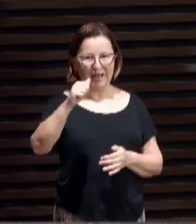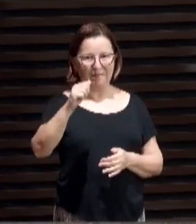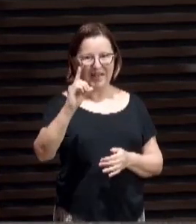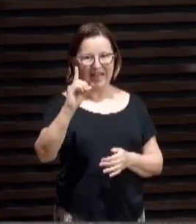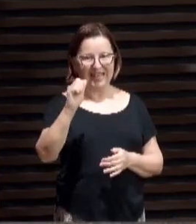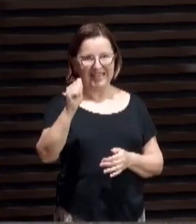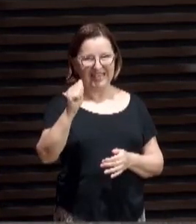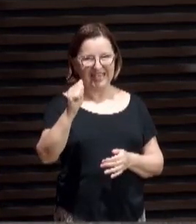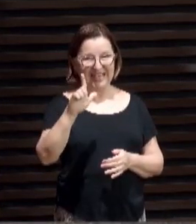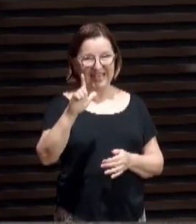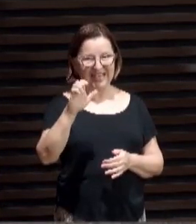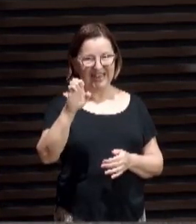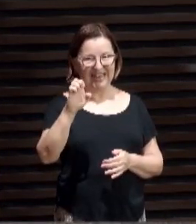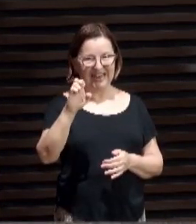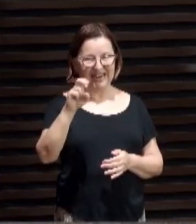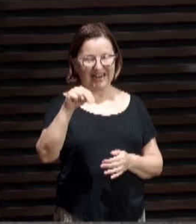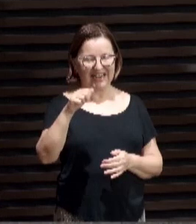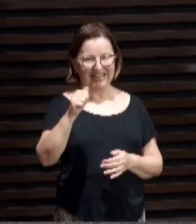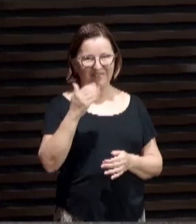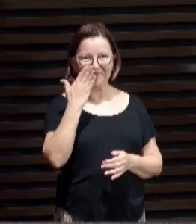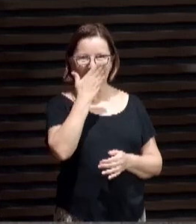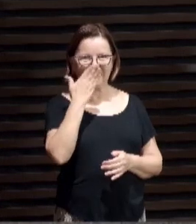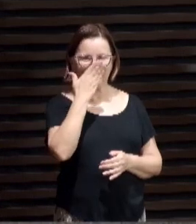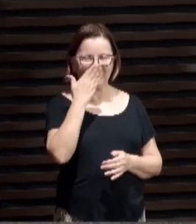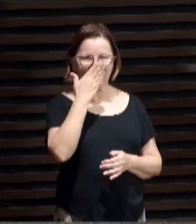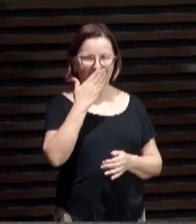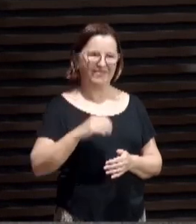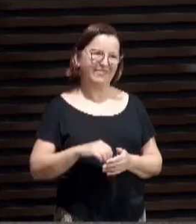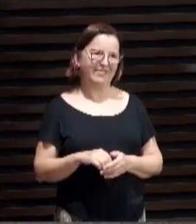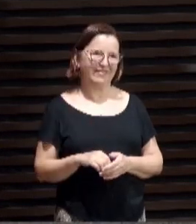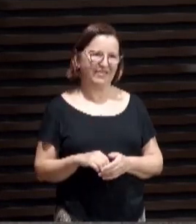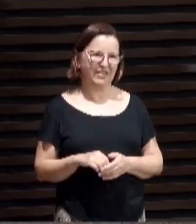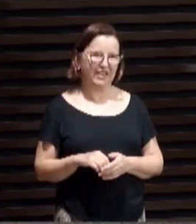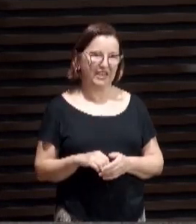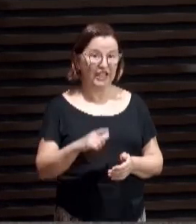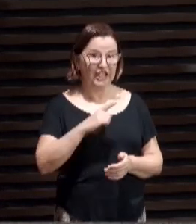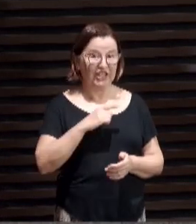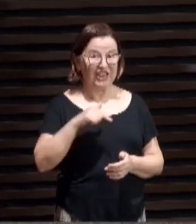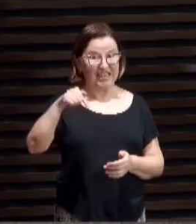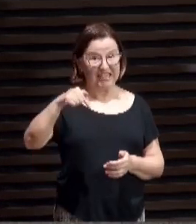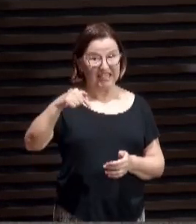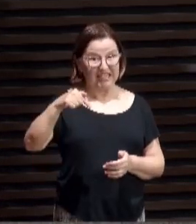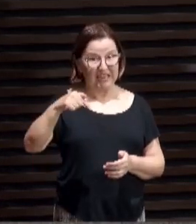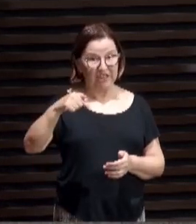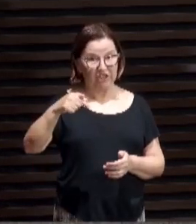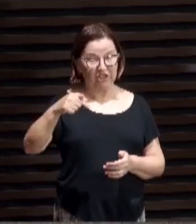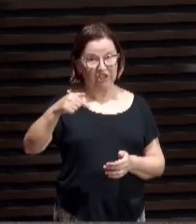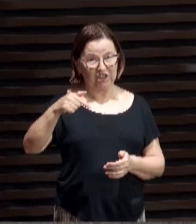a prostituta, a possuída por 7 demônios.